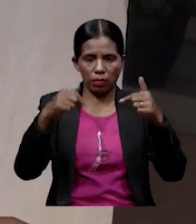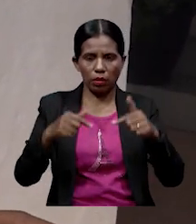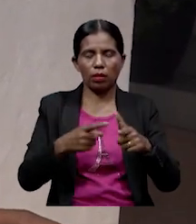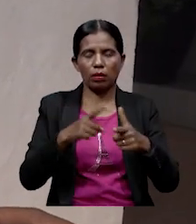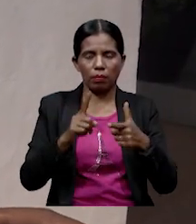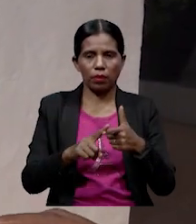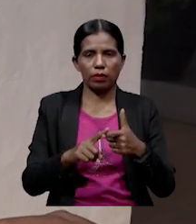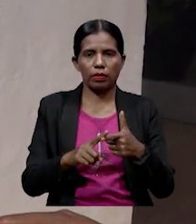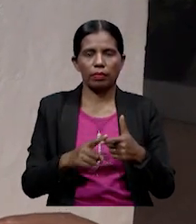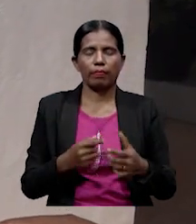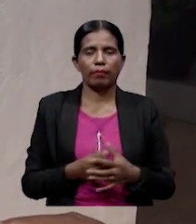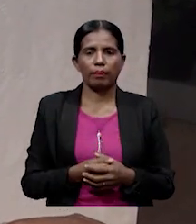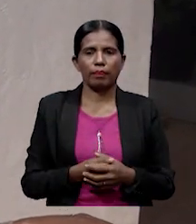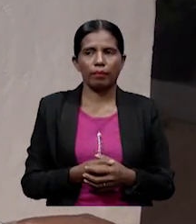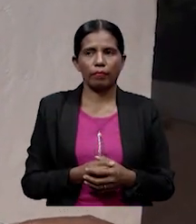Depois,